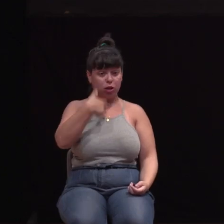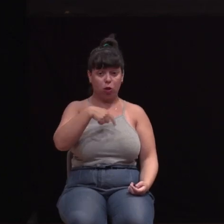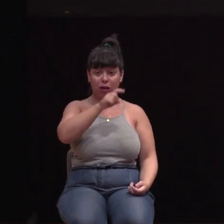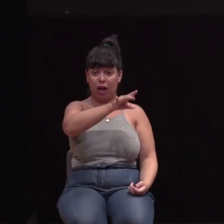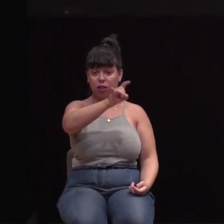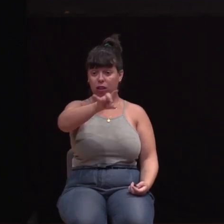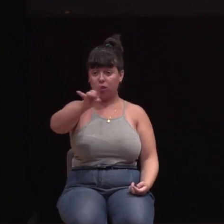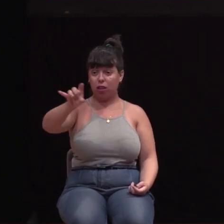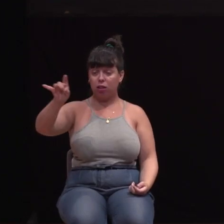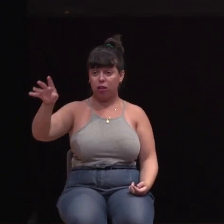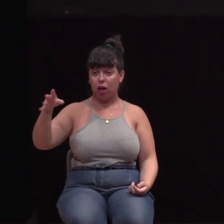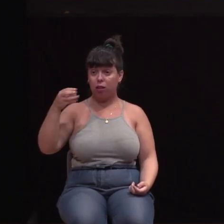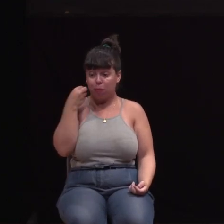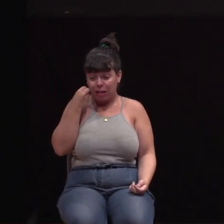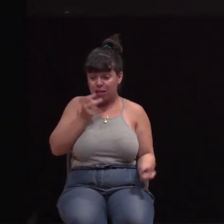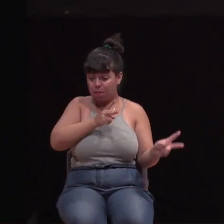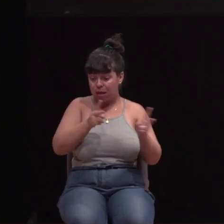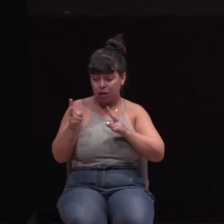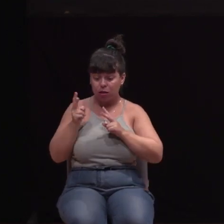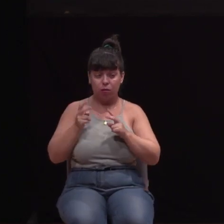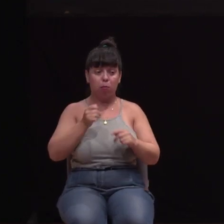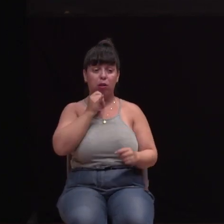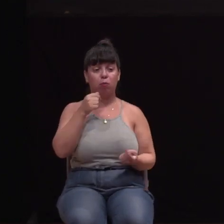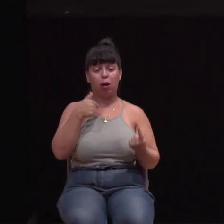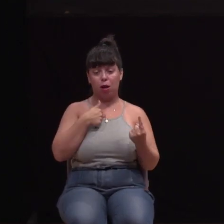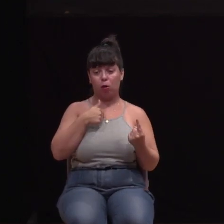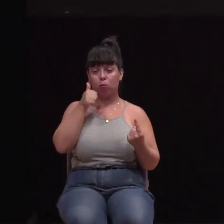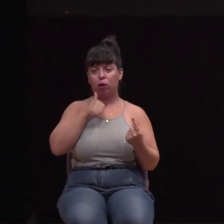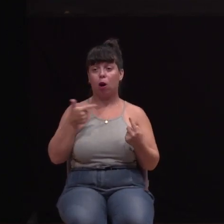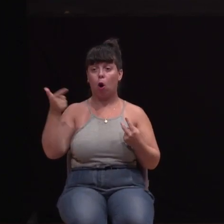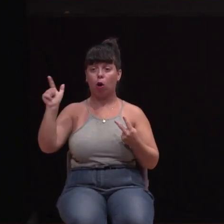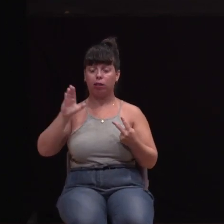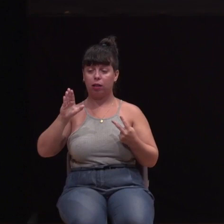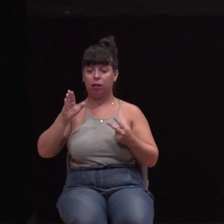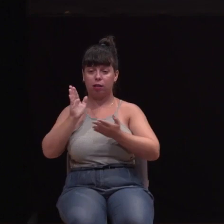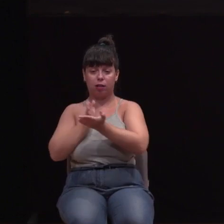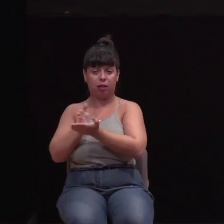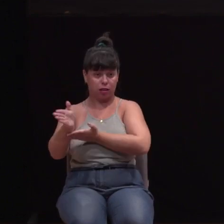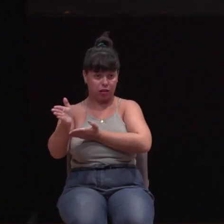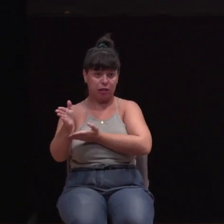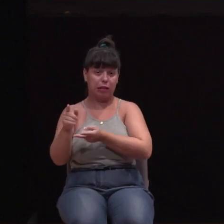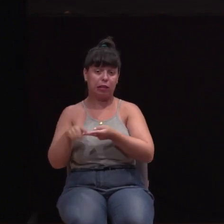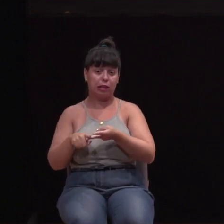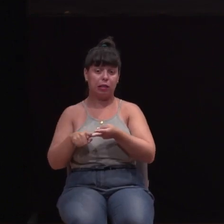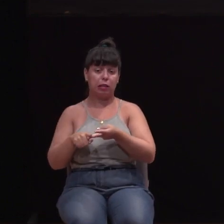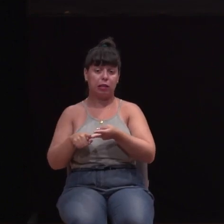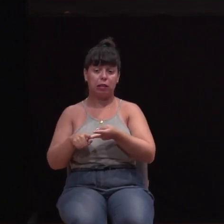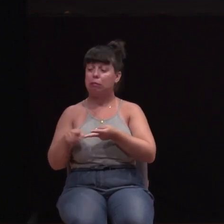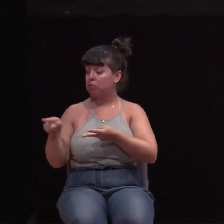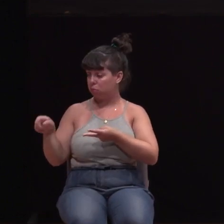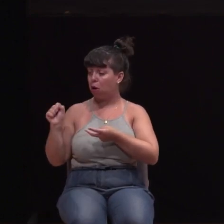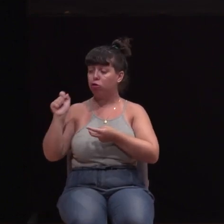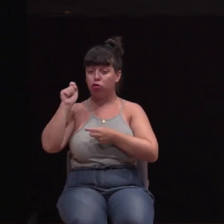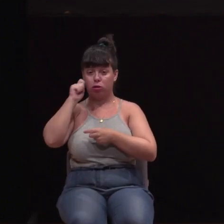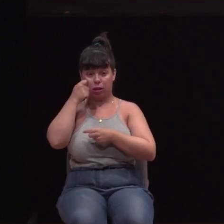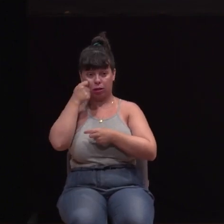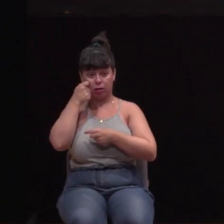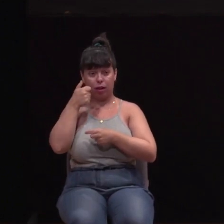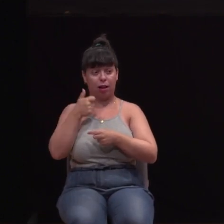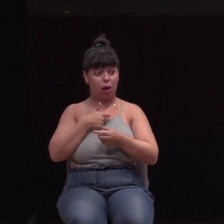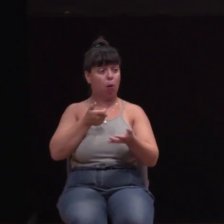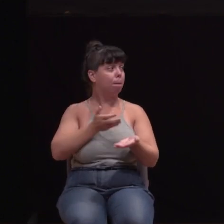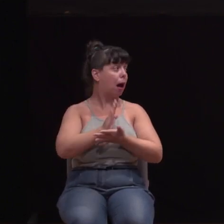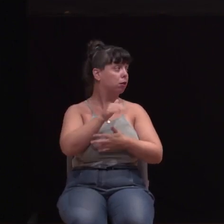diferentes. Por exemplo, eu, enquanto mulher cis, mesmo sendo uma mulher negra, eu tenho mais